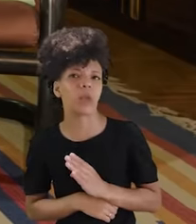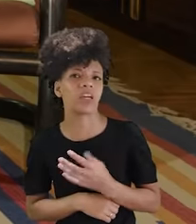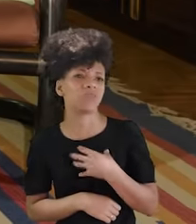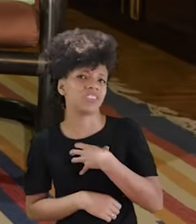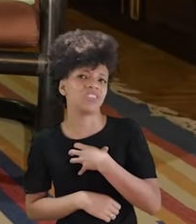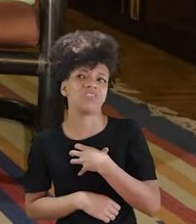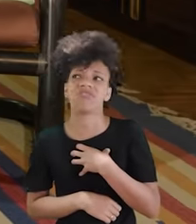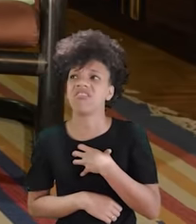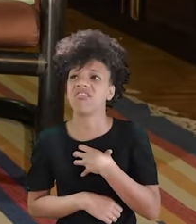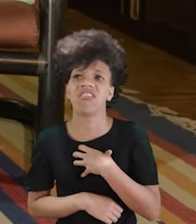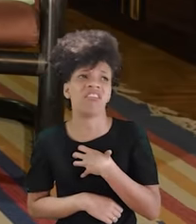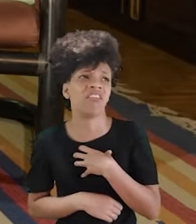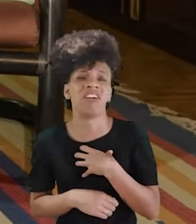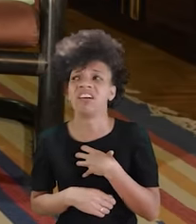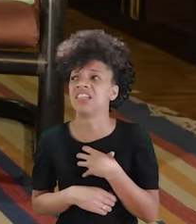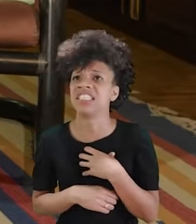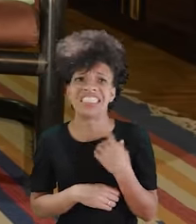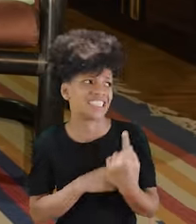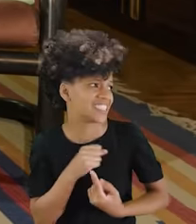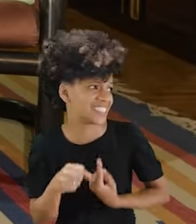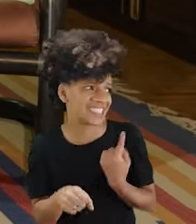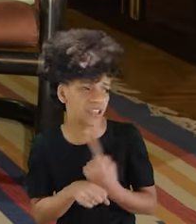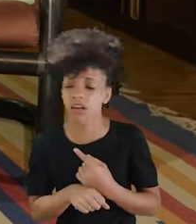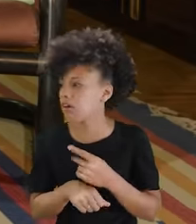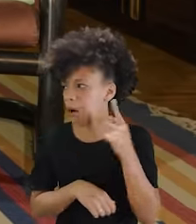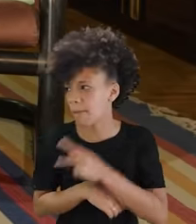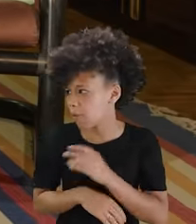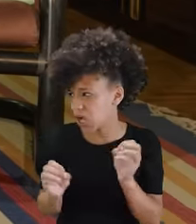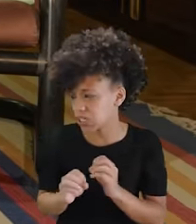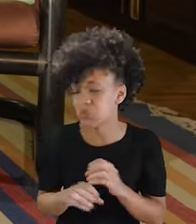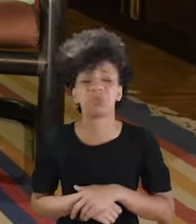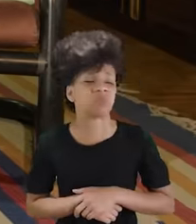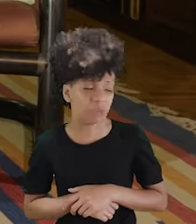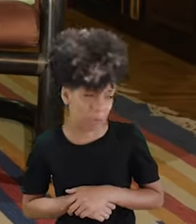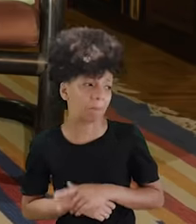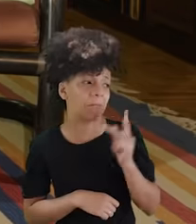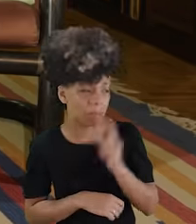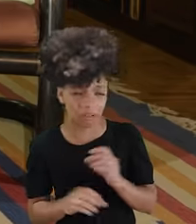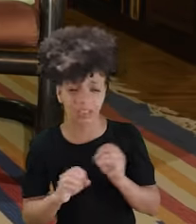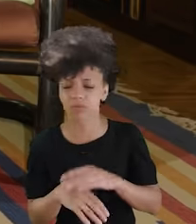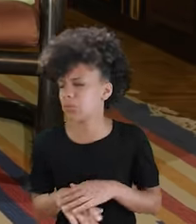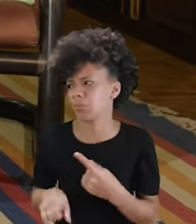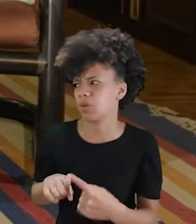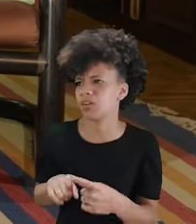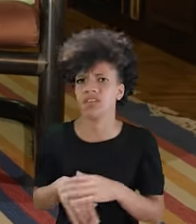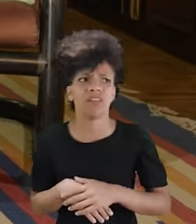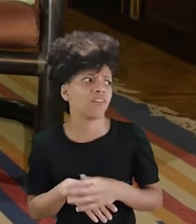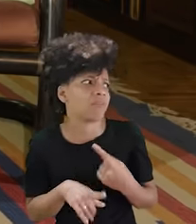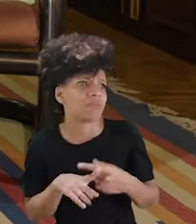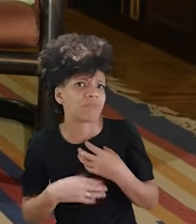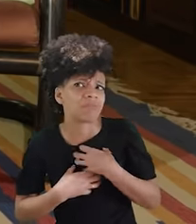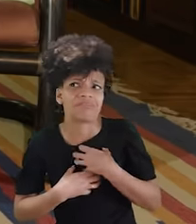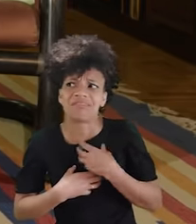nenhuma porque eu não me sinto ser pertencente a uma cidade do mundo e você